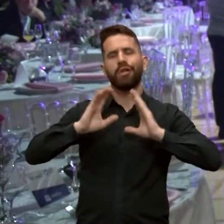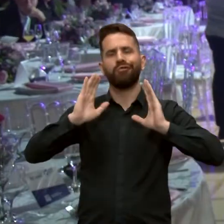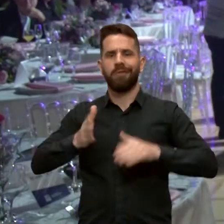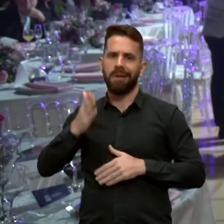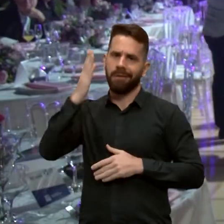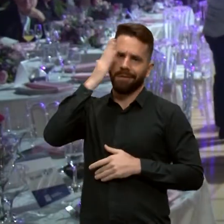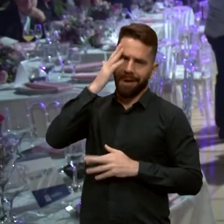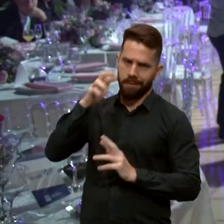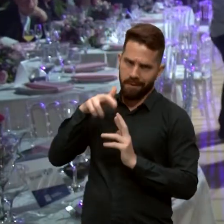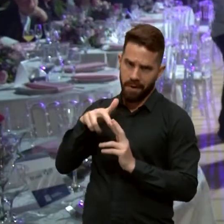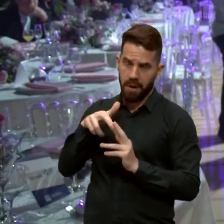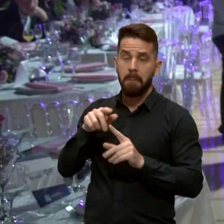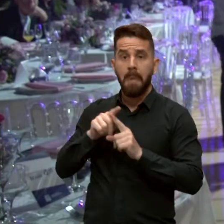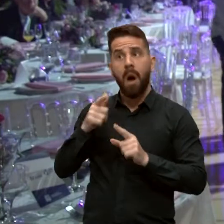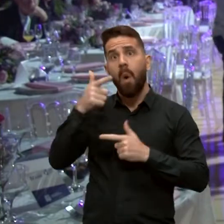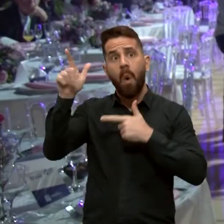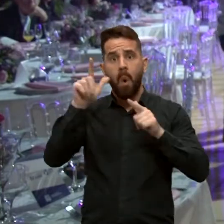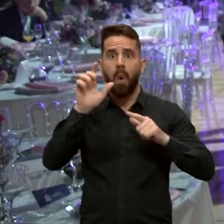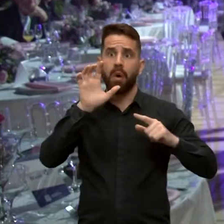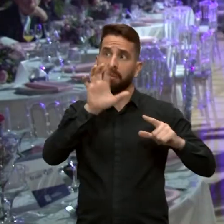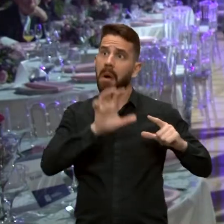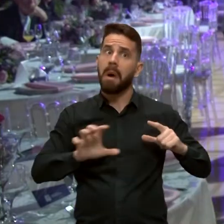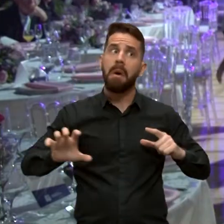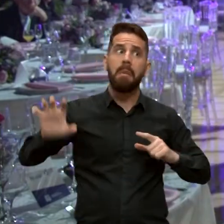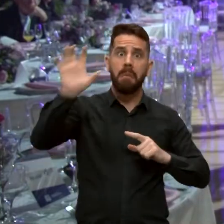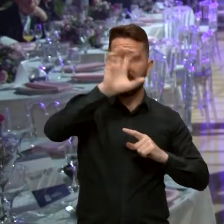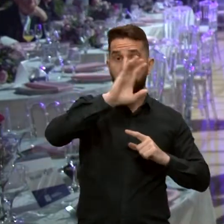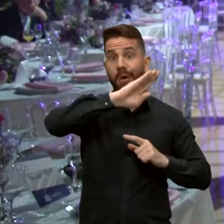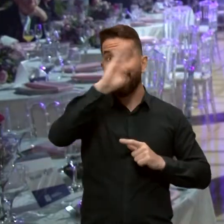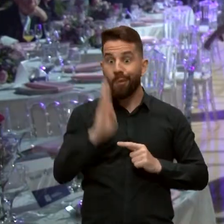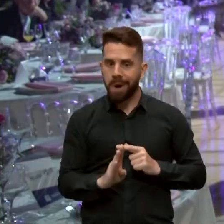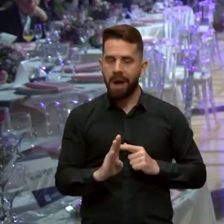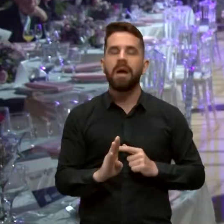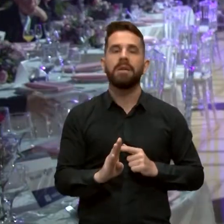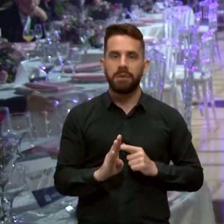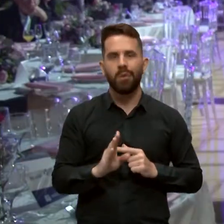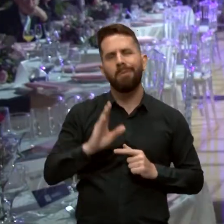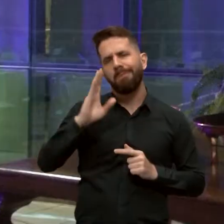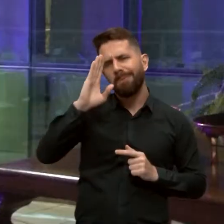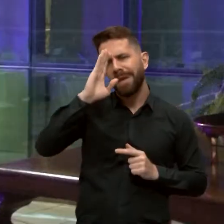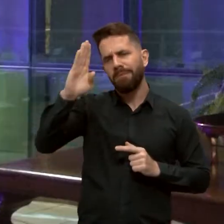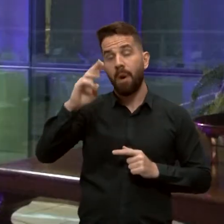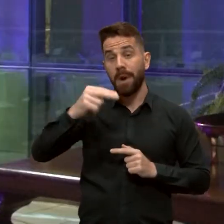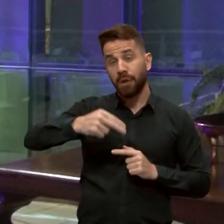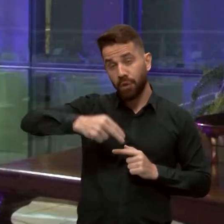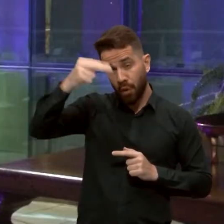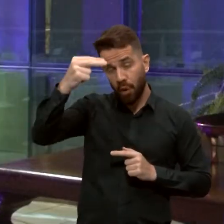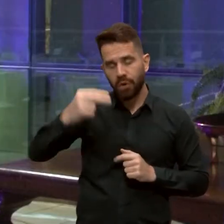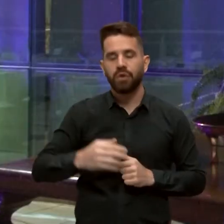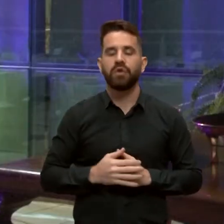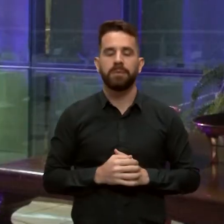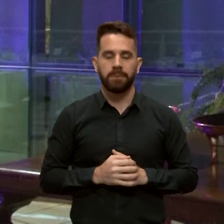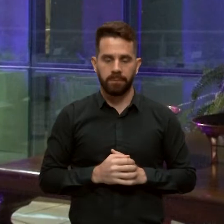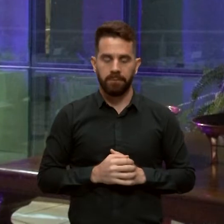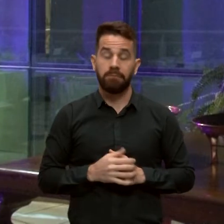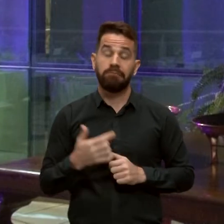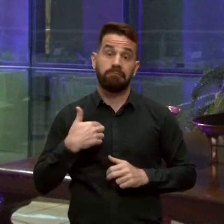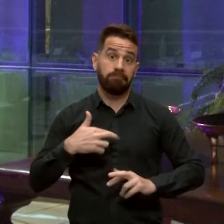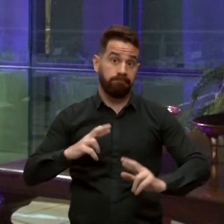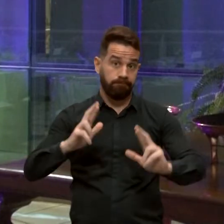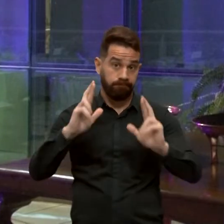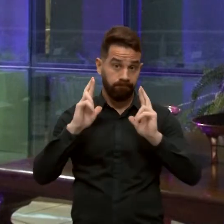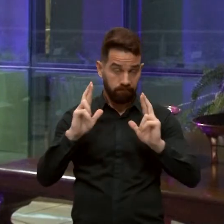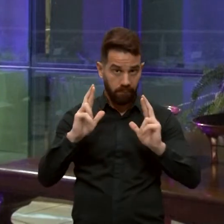mas também outras regiões do Brasil, principalmente a região Norte. Esperamos que nesse evento as